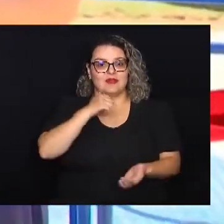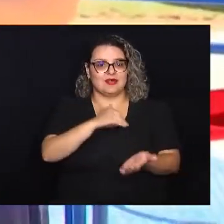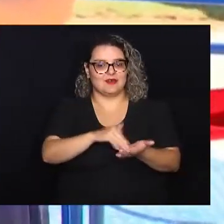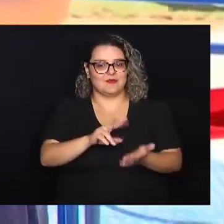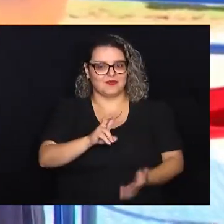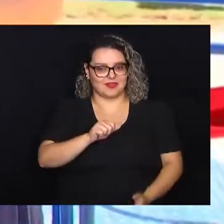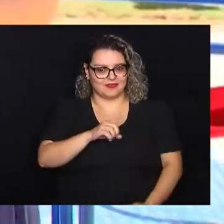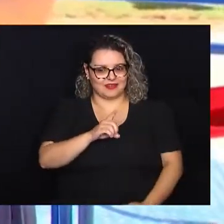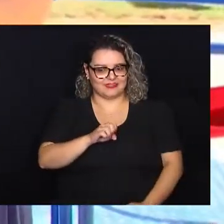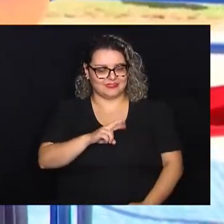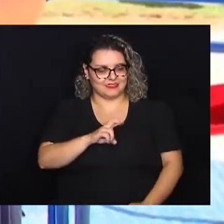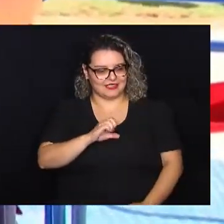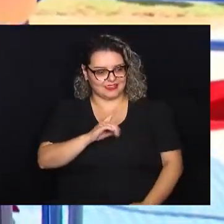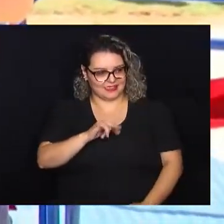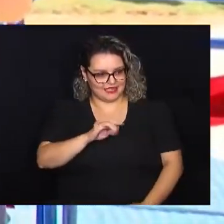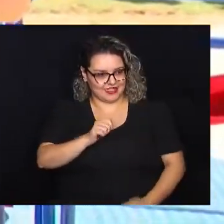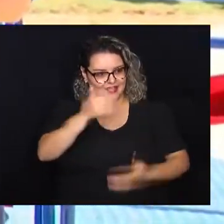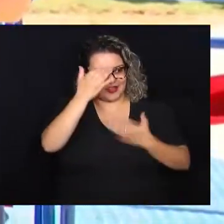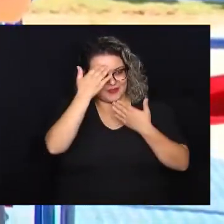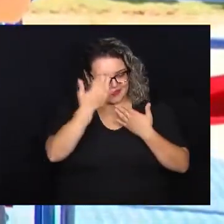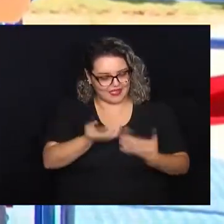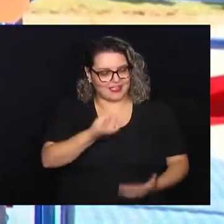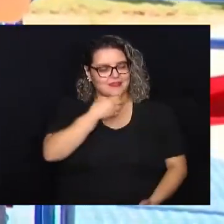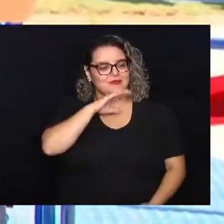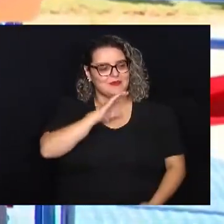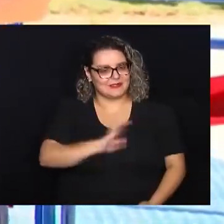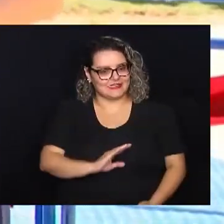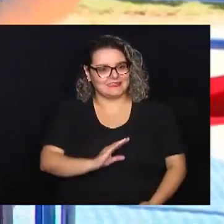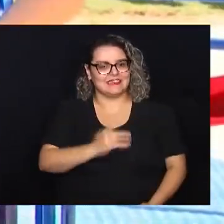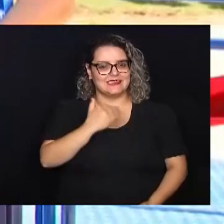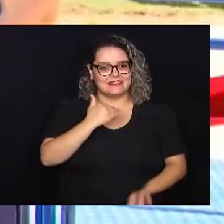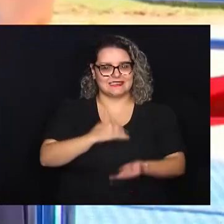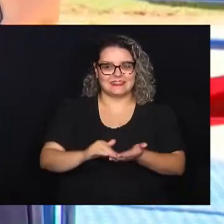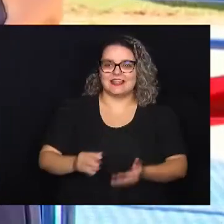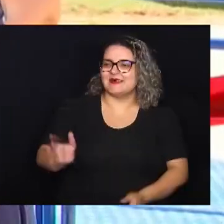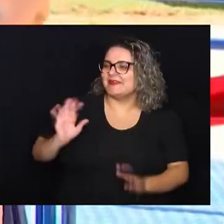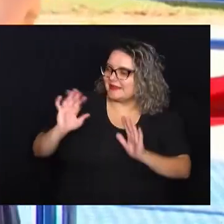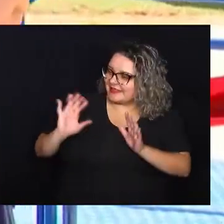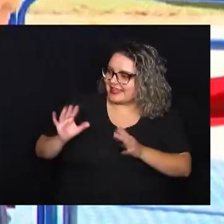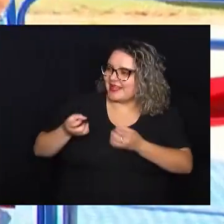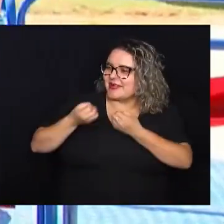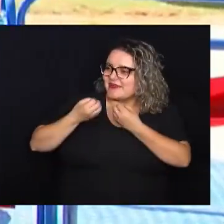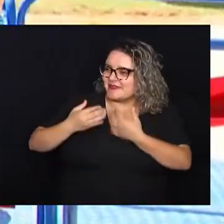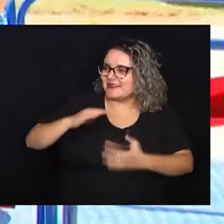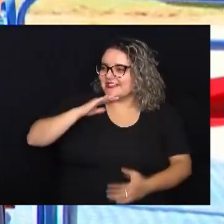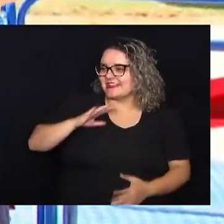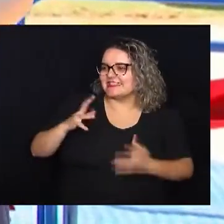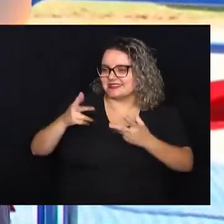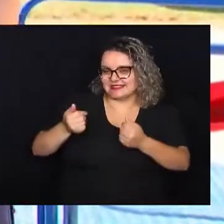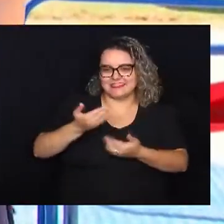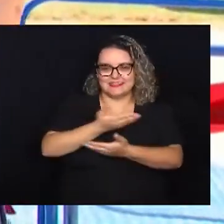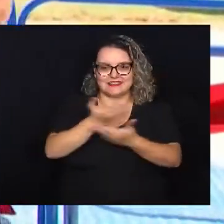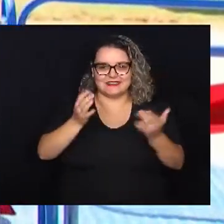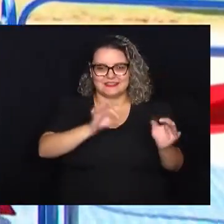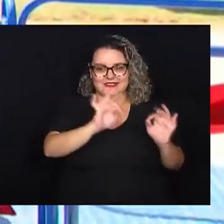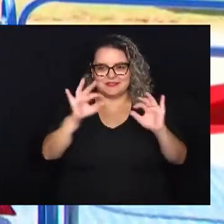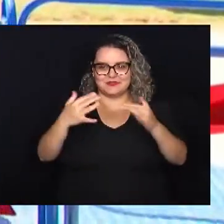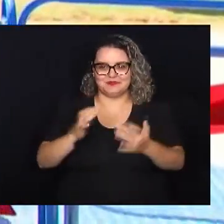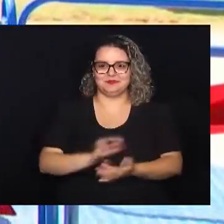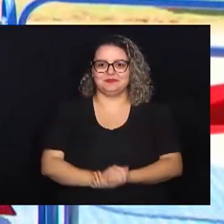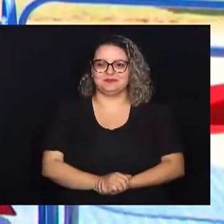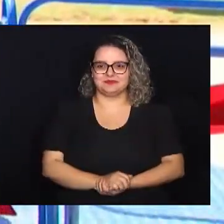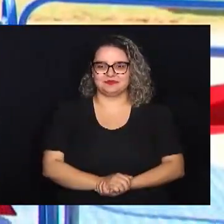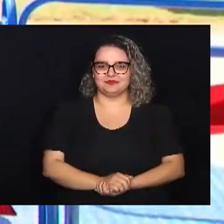Vanderléia moro muito boa tarde secretária Olá boa tarde boa tarde a você e a todos que estão nos assistindo